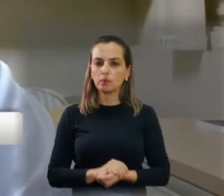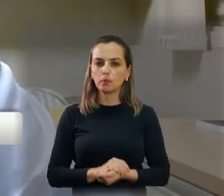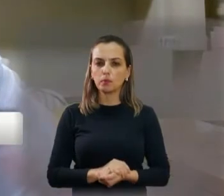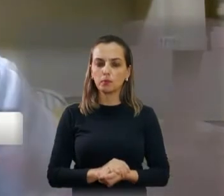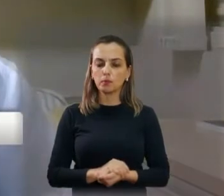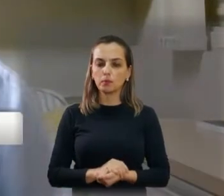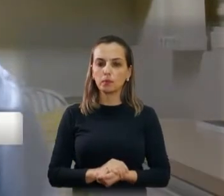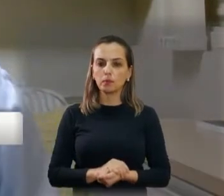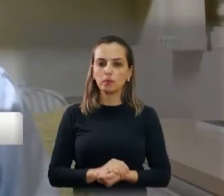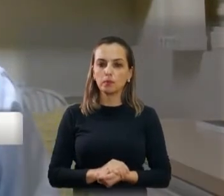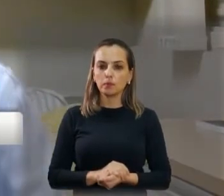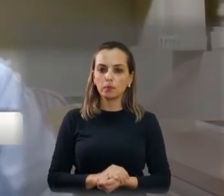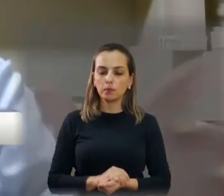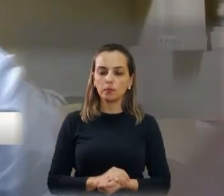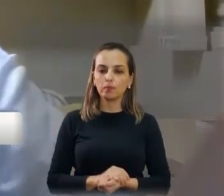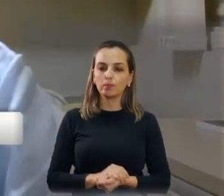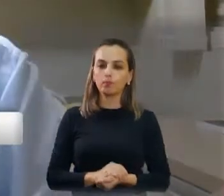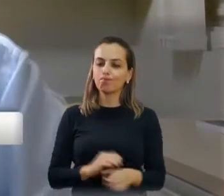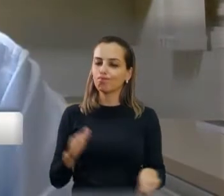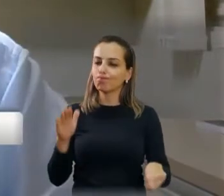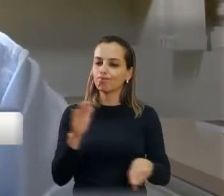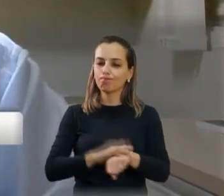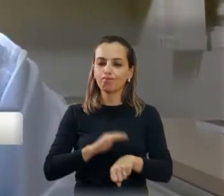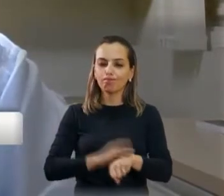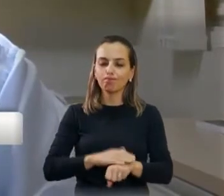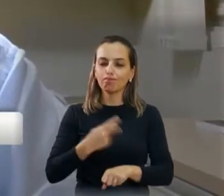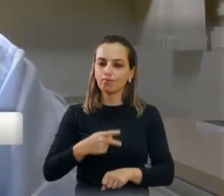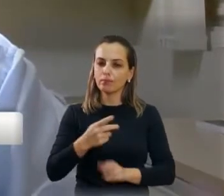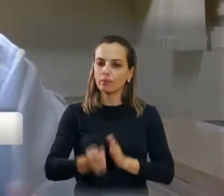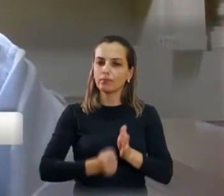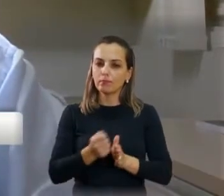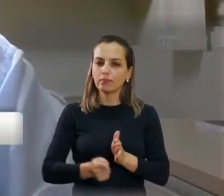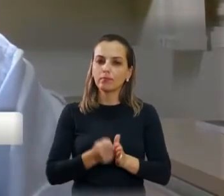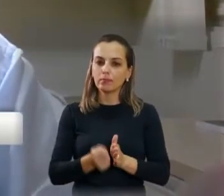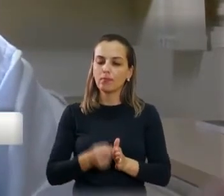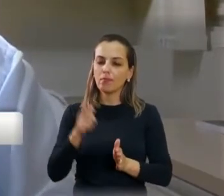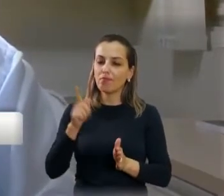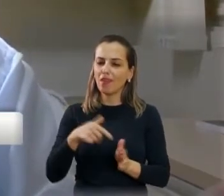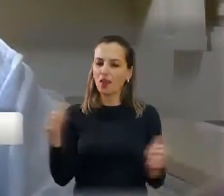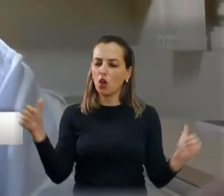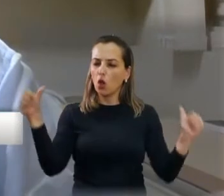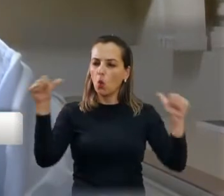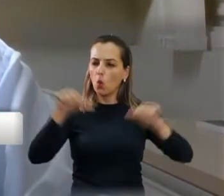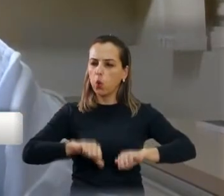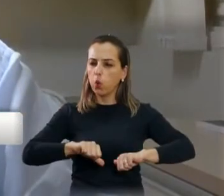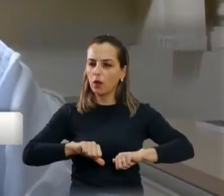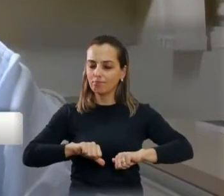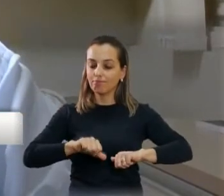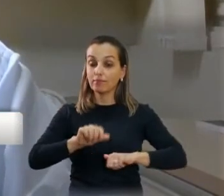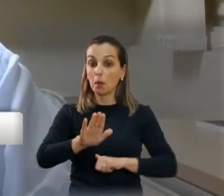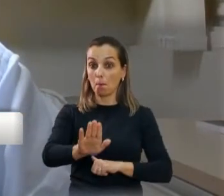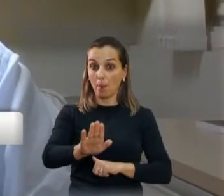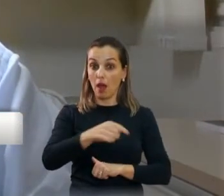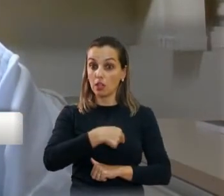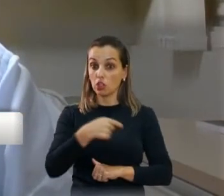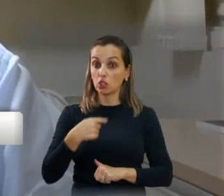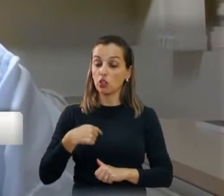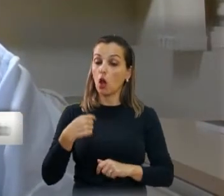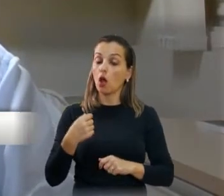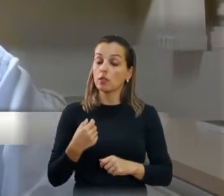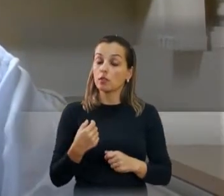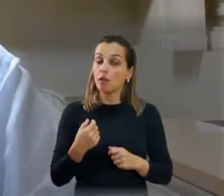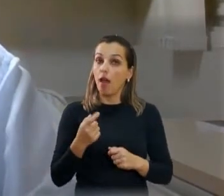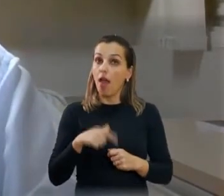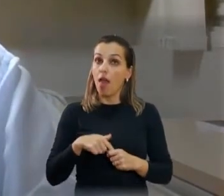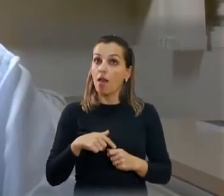Ok. A situação em nosso município, eu creio, ela é crítica, mas nós poderíamos estar numa